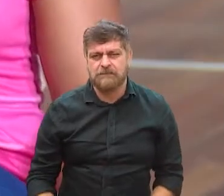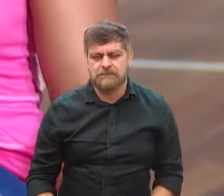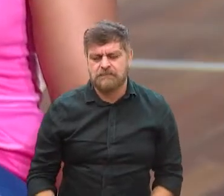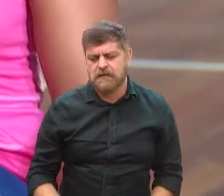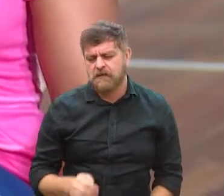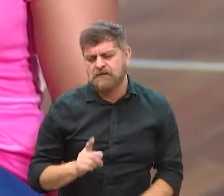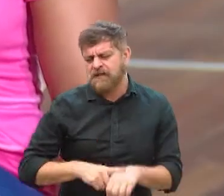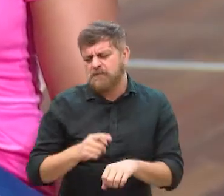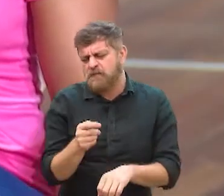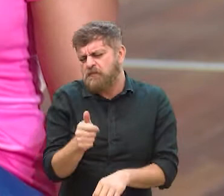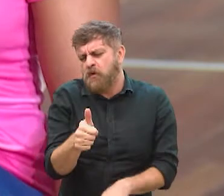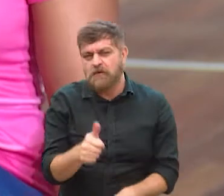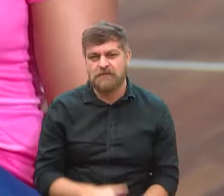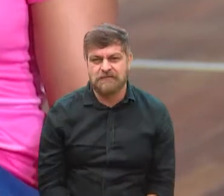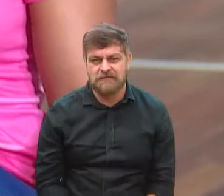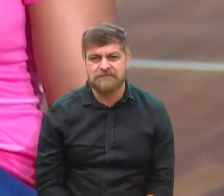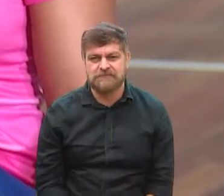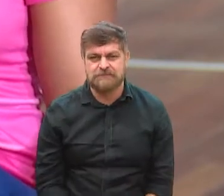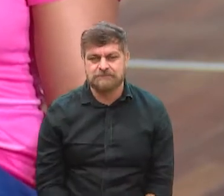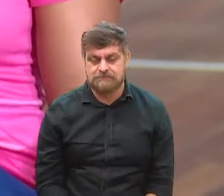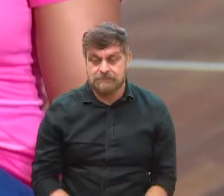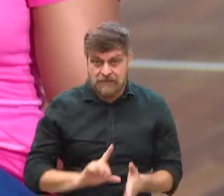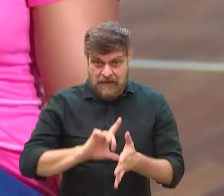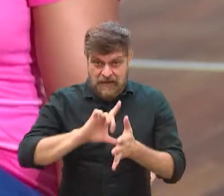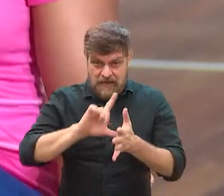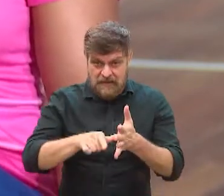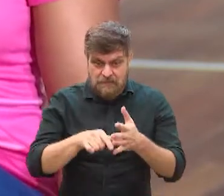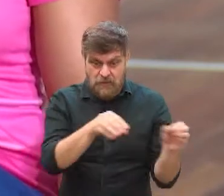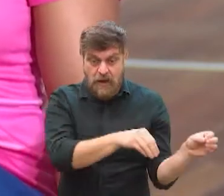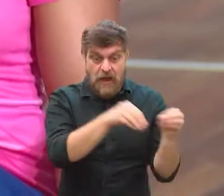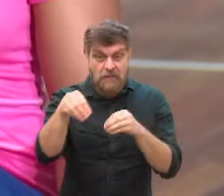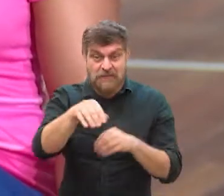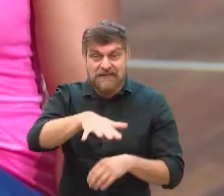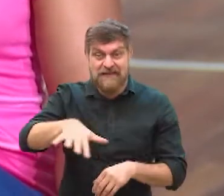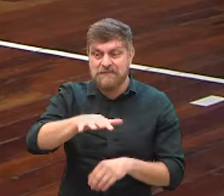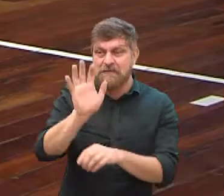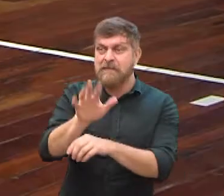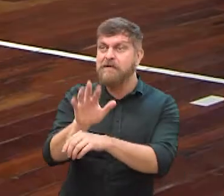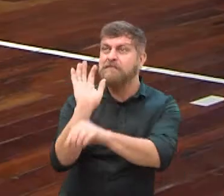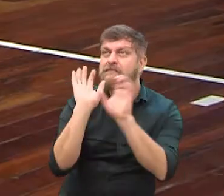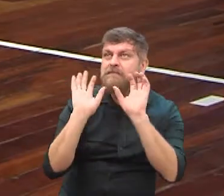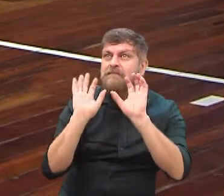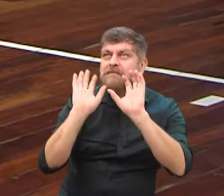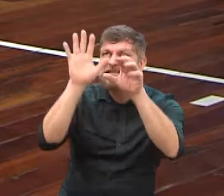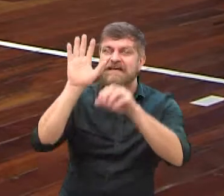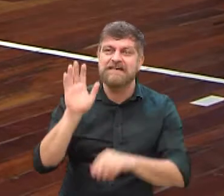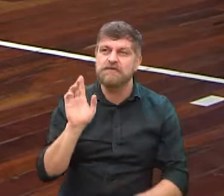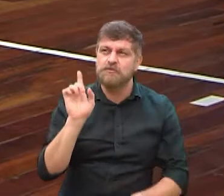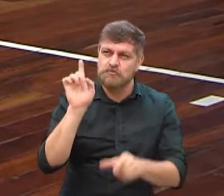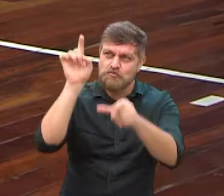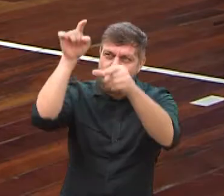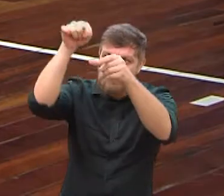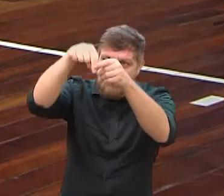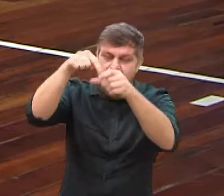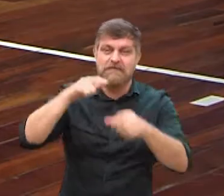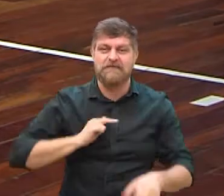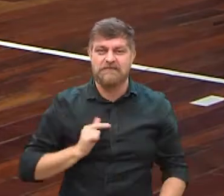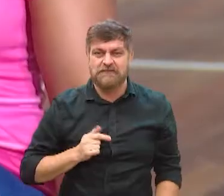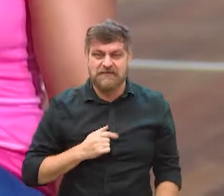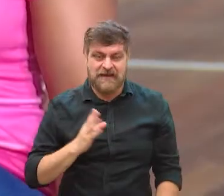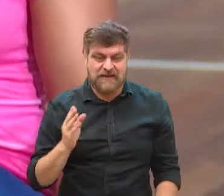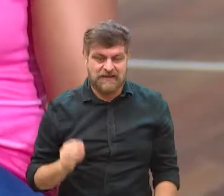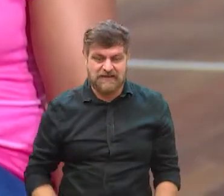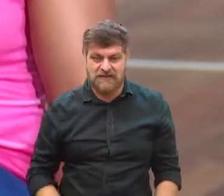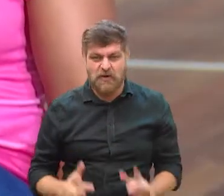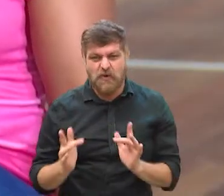foi muito pouco tempo também, não fiquei muito tempo. E depois logo eu fui para o basquete. Então foi um contato muito rápido, porque eu